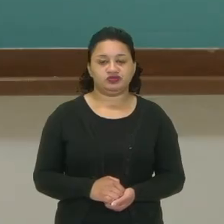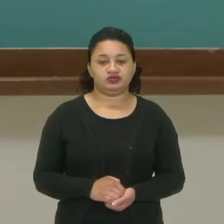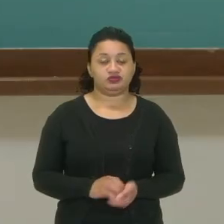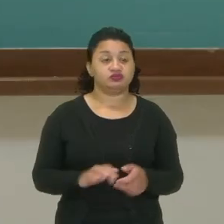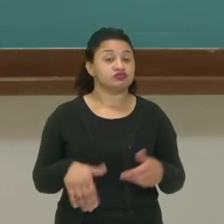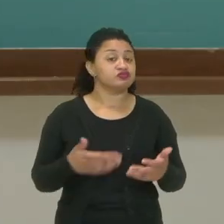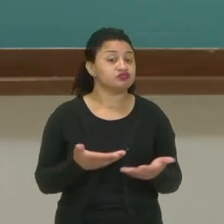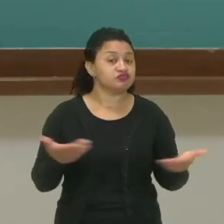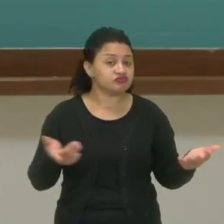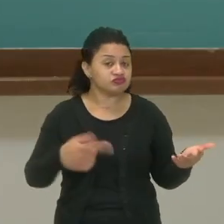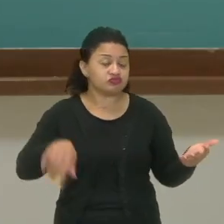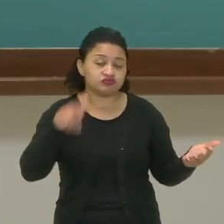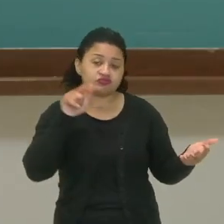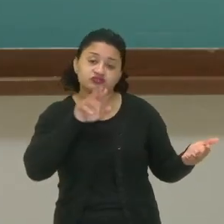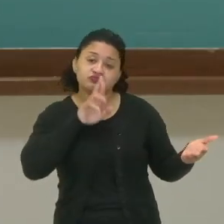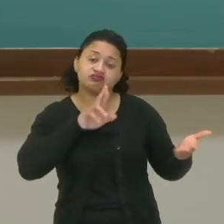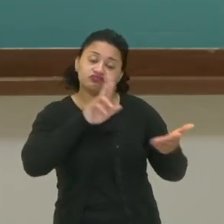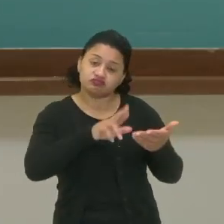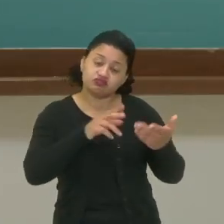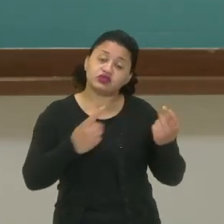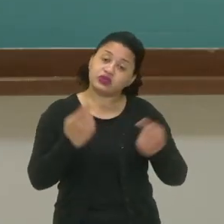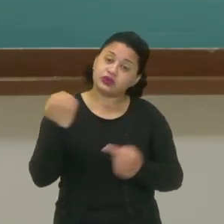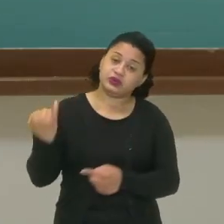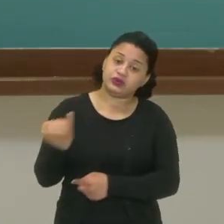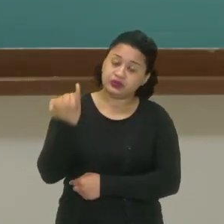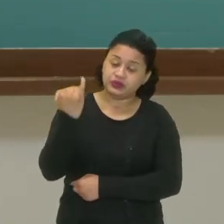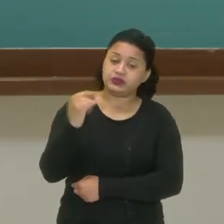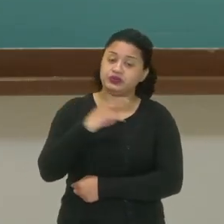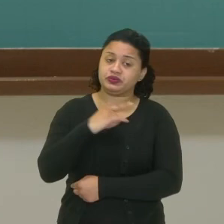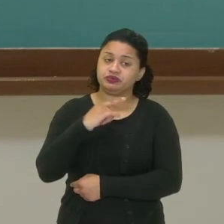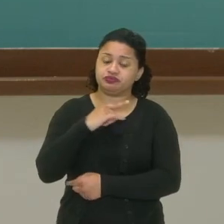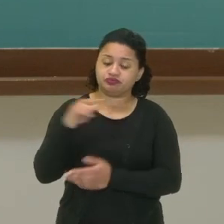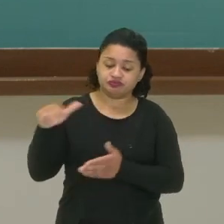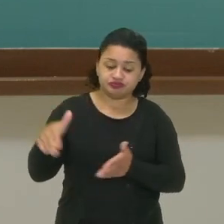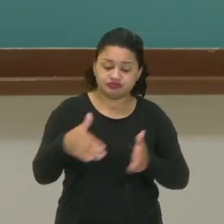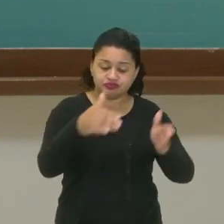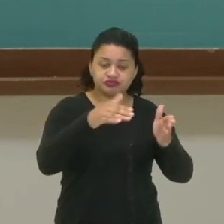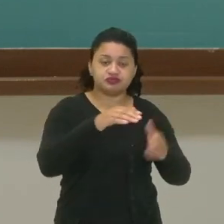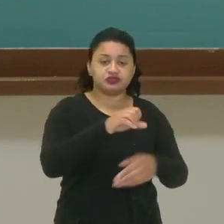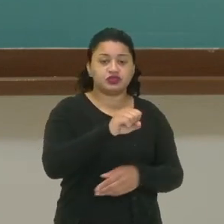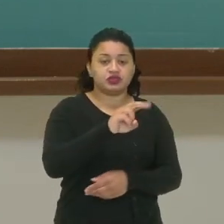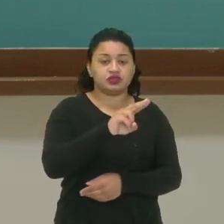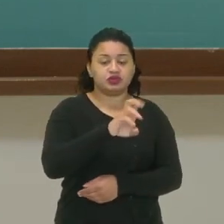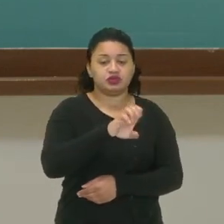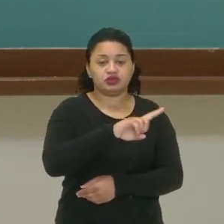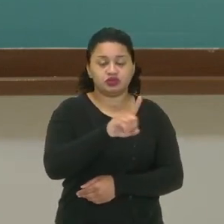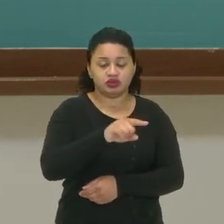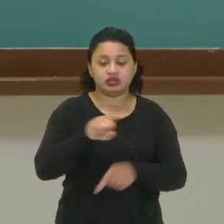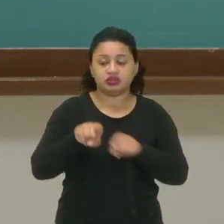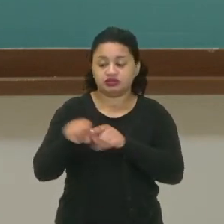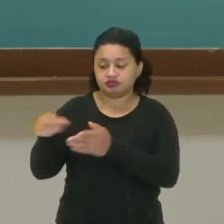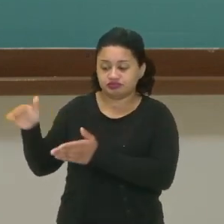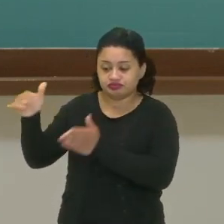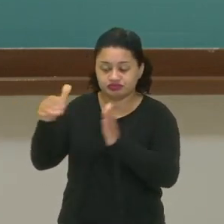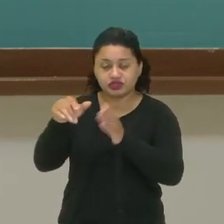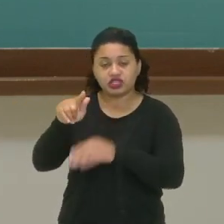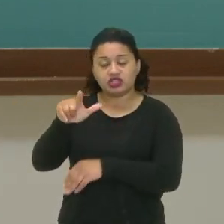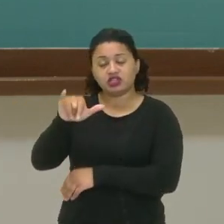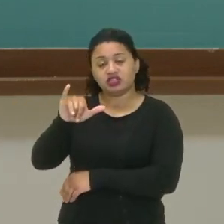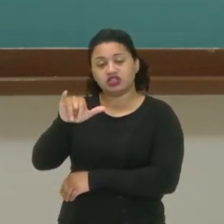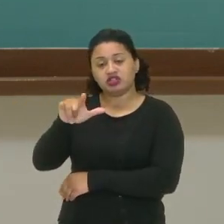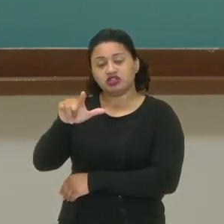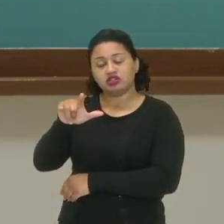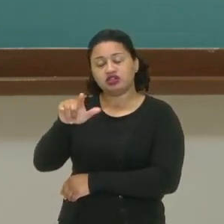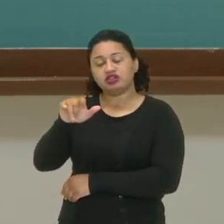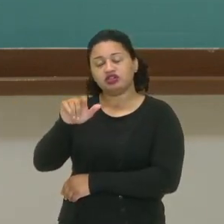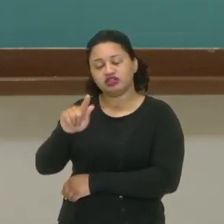E aí, meus queridos, conseguiram responder aí qual a importância do Canal de Suez e qual a importância do Estreito de Gibraltar para a economia